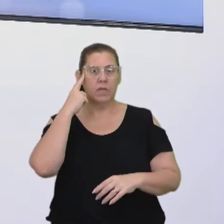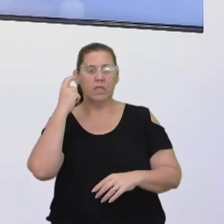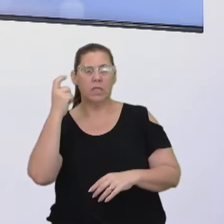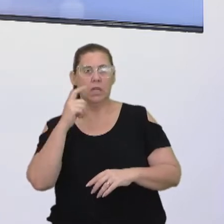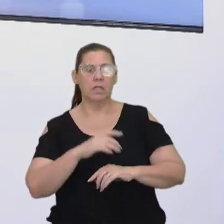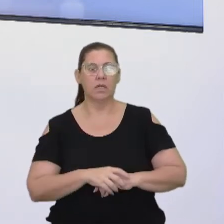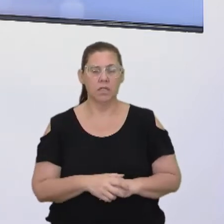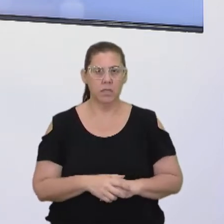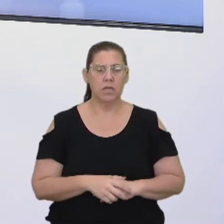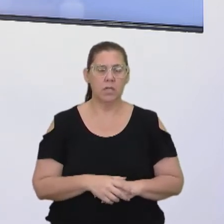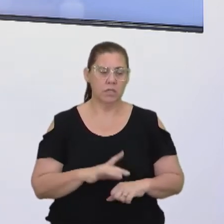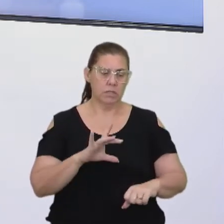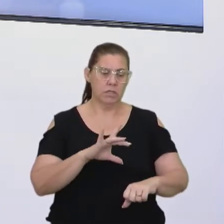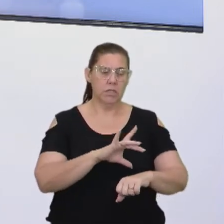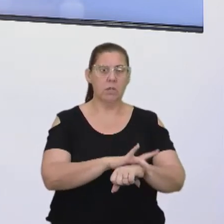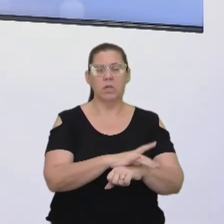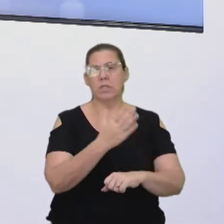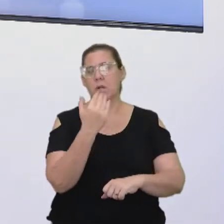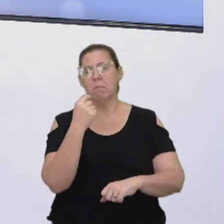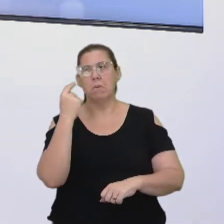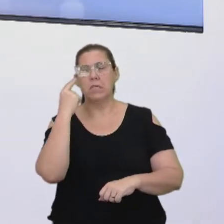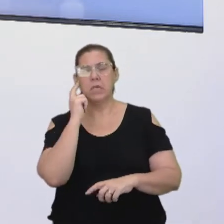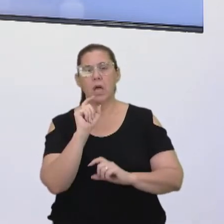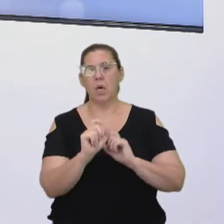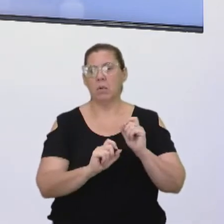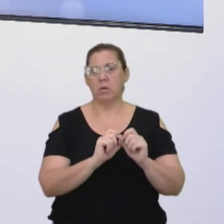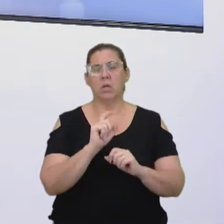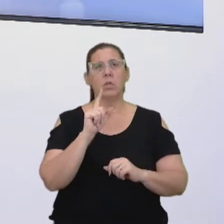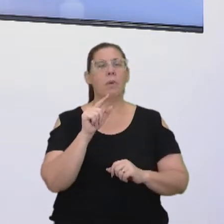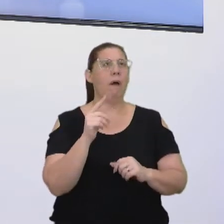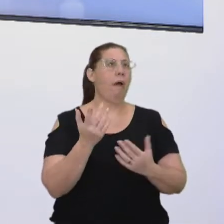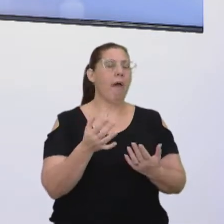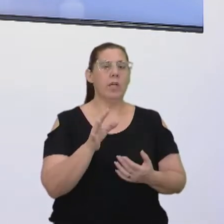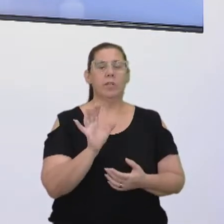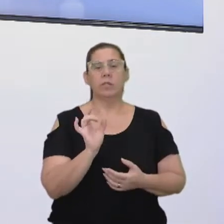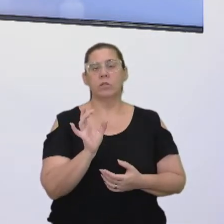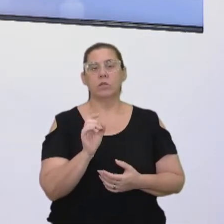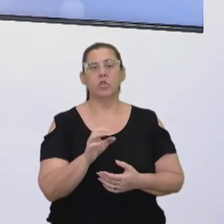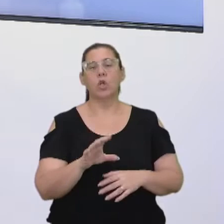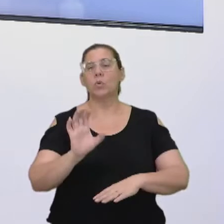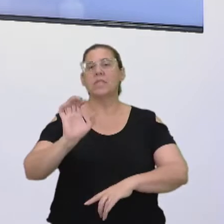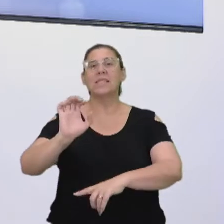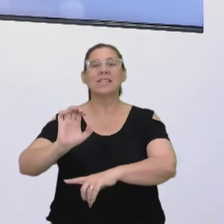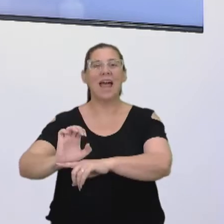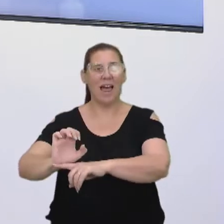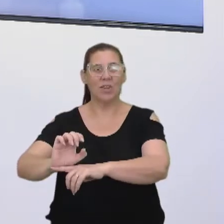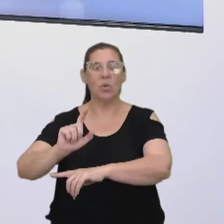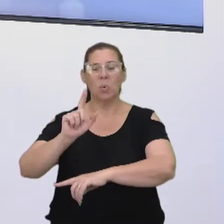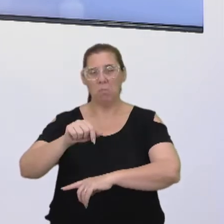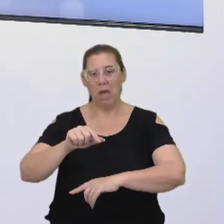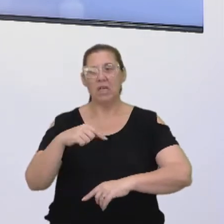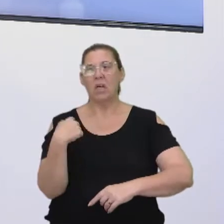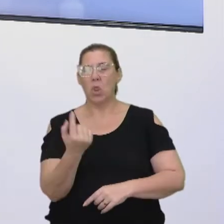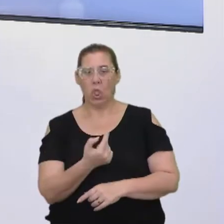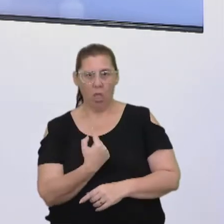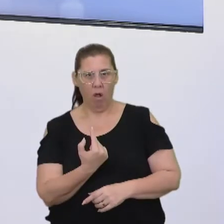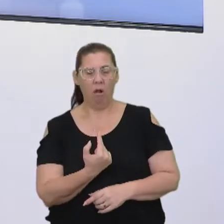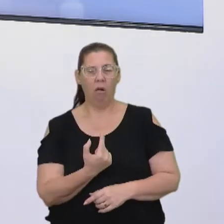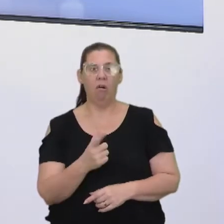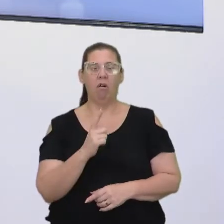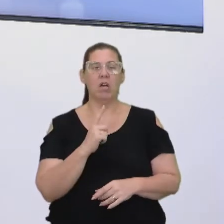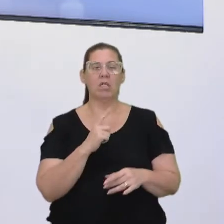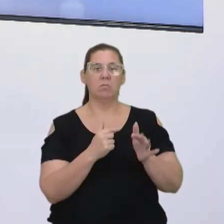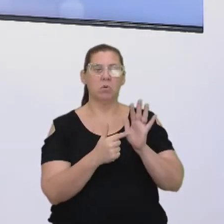alimentar, eles pensaram que, assim, não é uma questão só do Estado, mas é algo que a gente tem que justamente